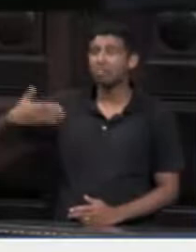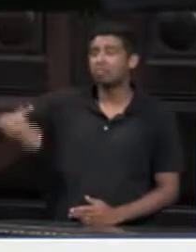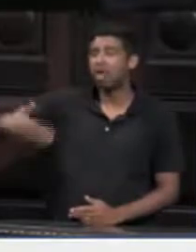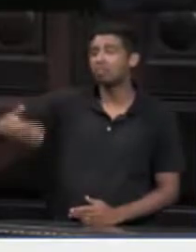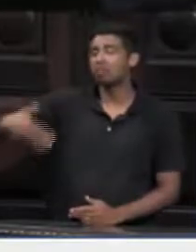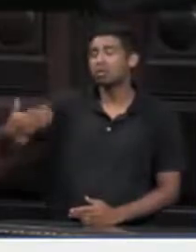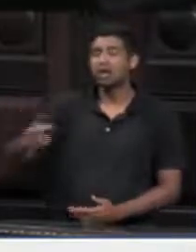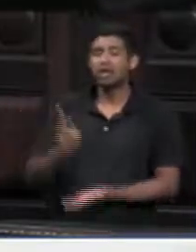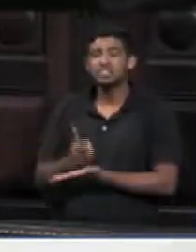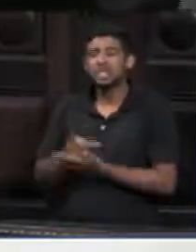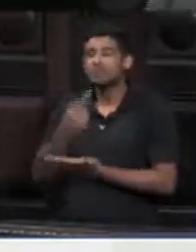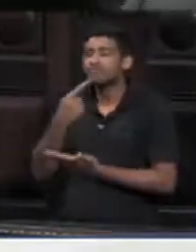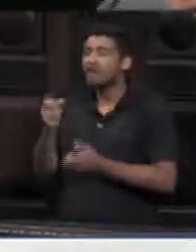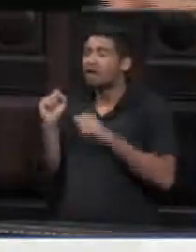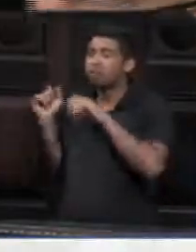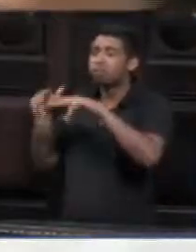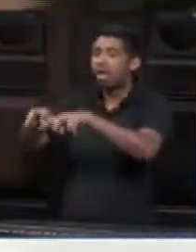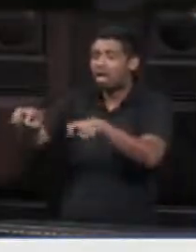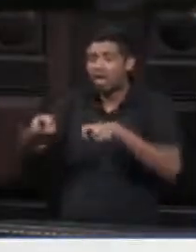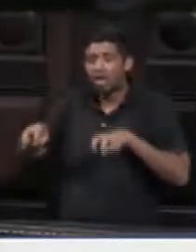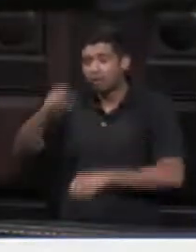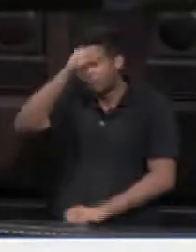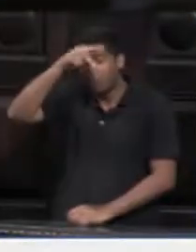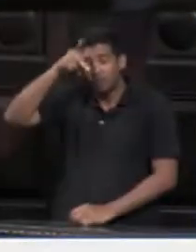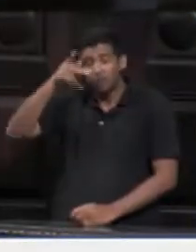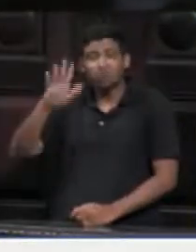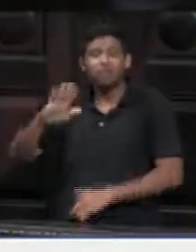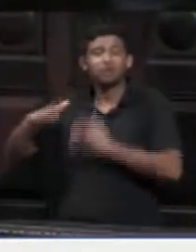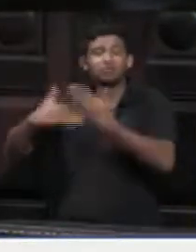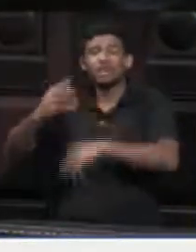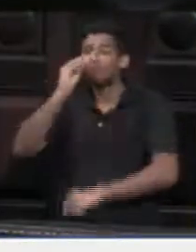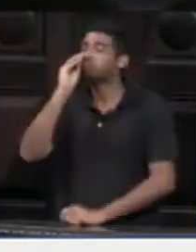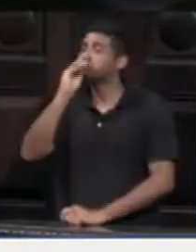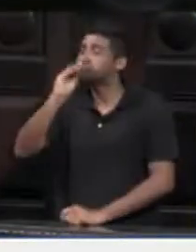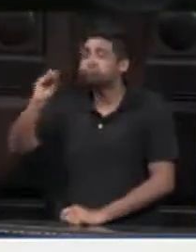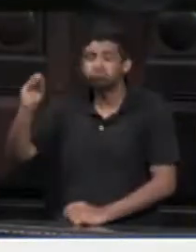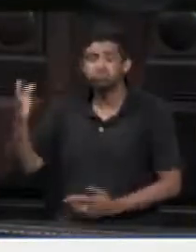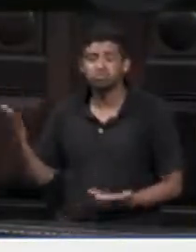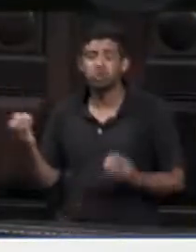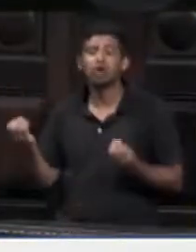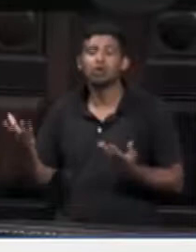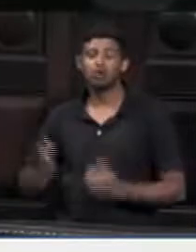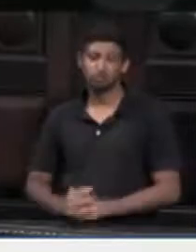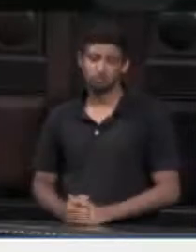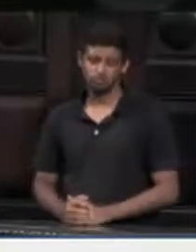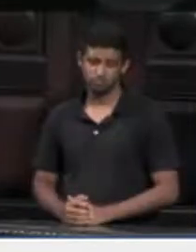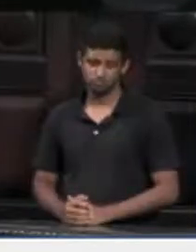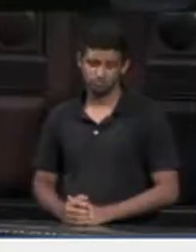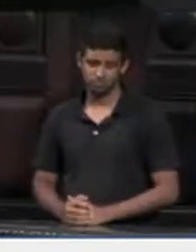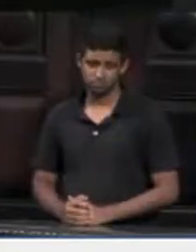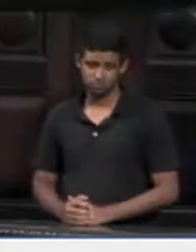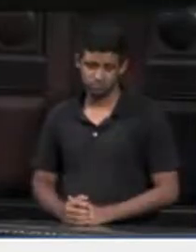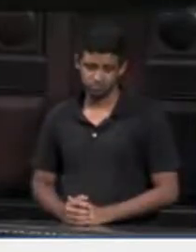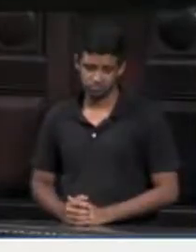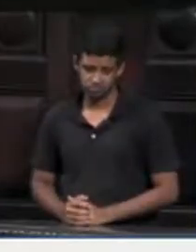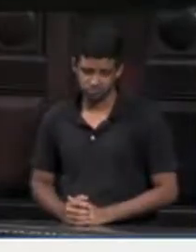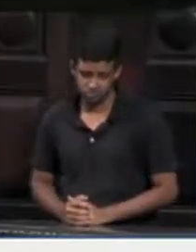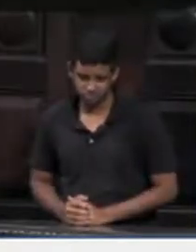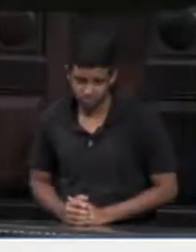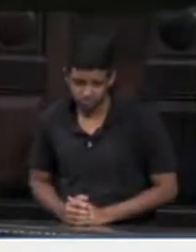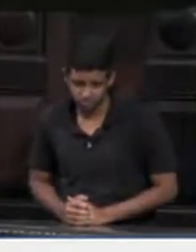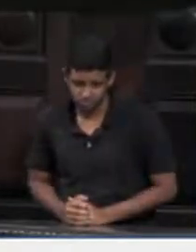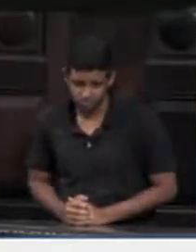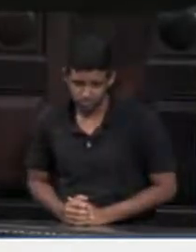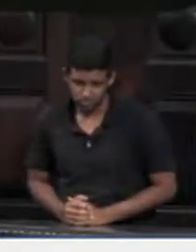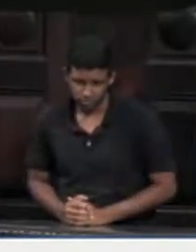quem comanda o espetáculo é Fijan, é Petransport, é não sei o que, isso, aquilo. Você não vê a população devidamente organizada da população